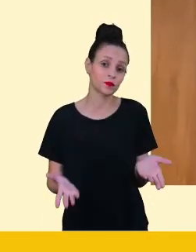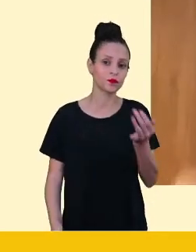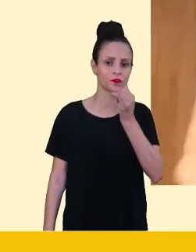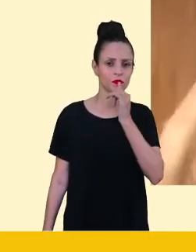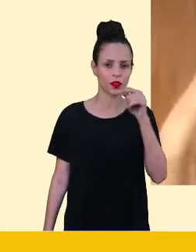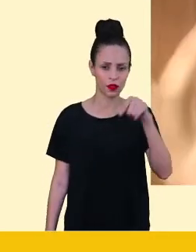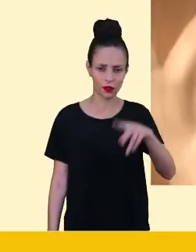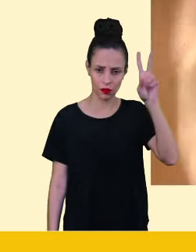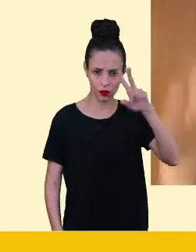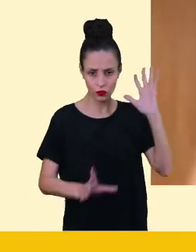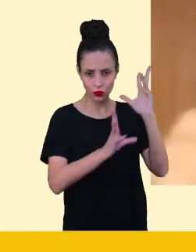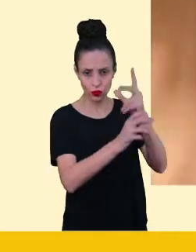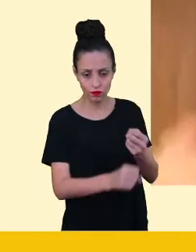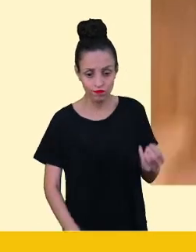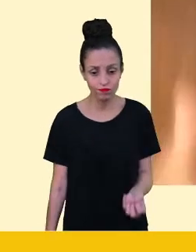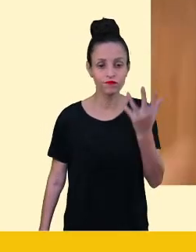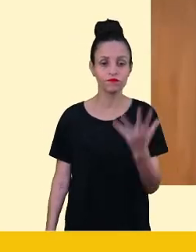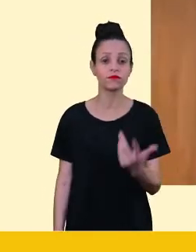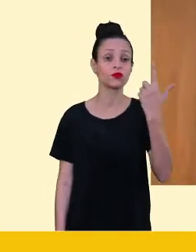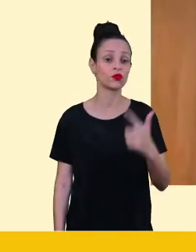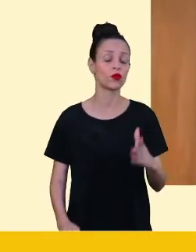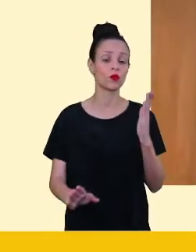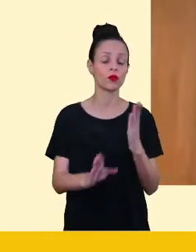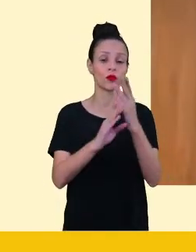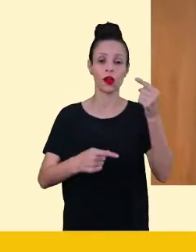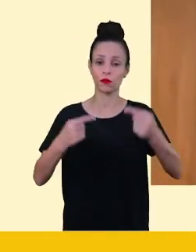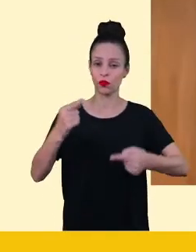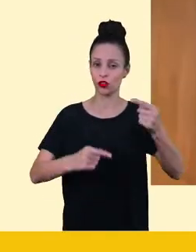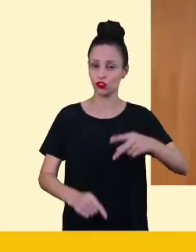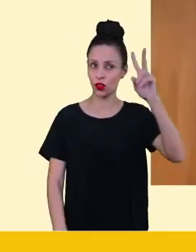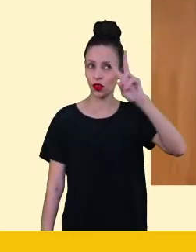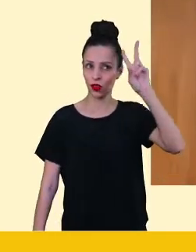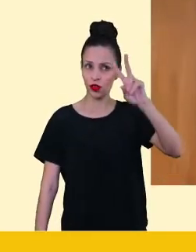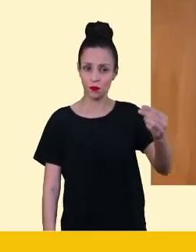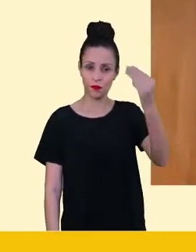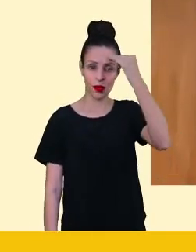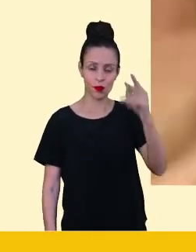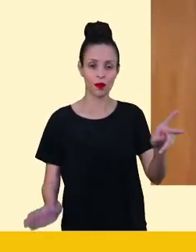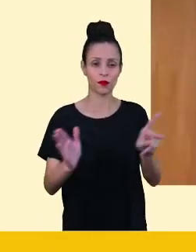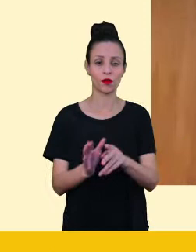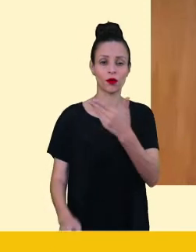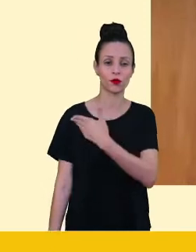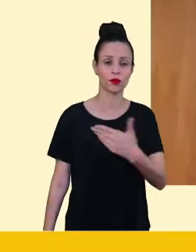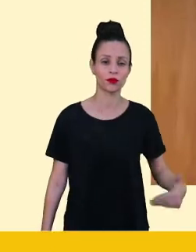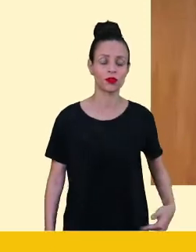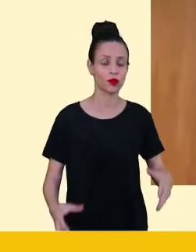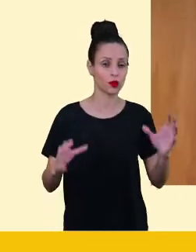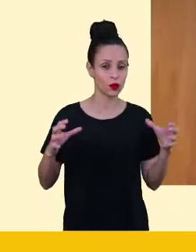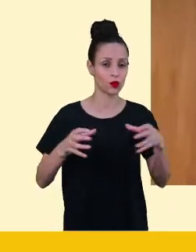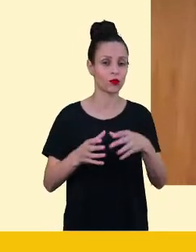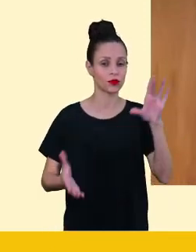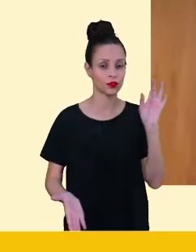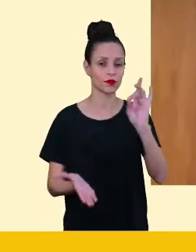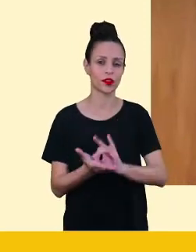Porque, digamos, essa história toda surgiu de novo por causa de uma política de memória do governo, né? Que é a Comissão da